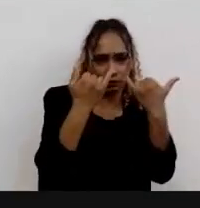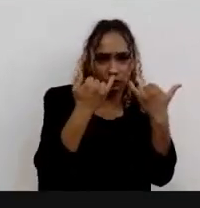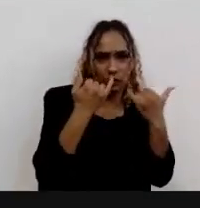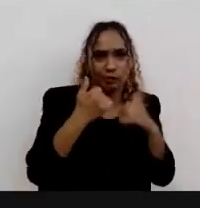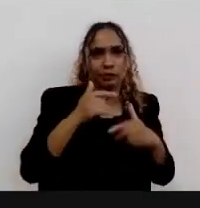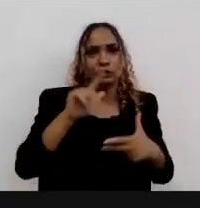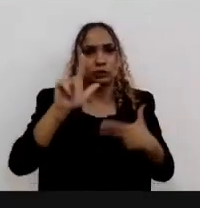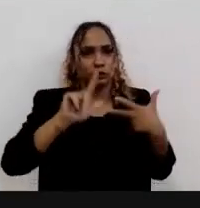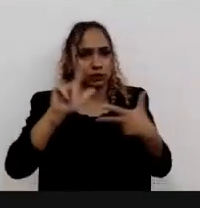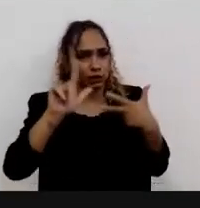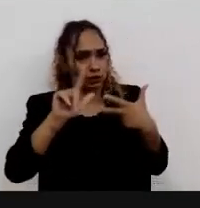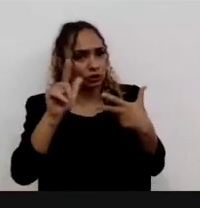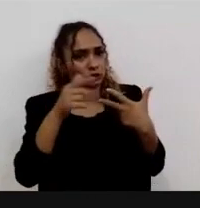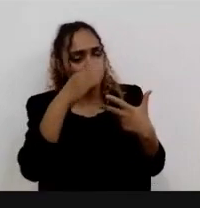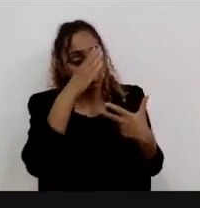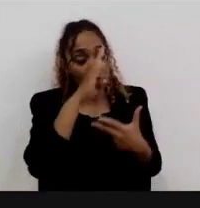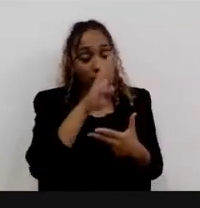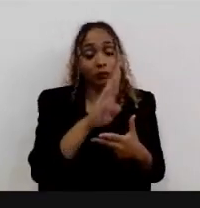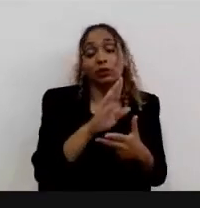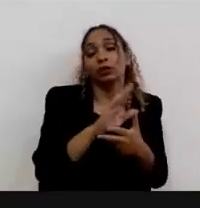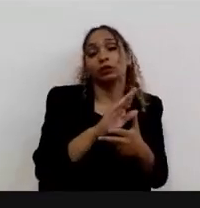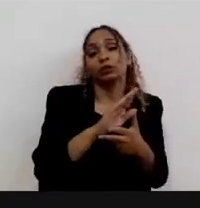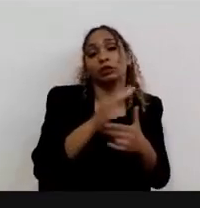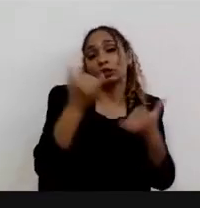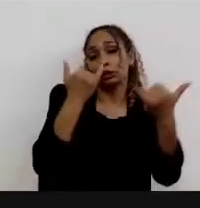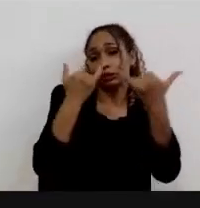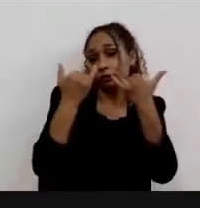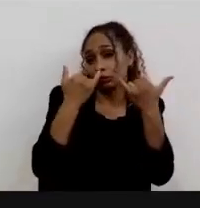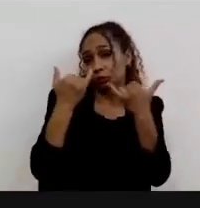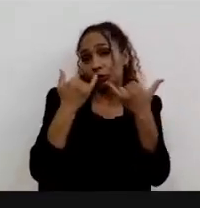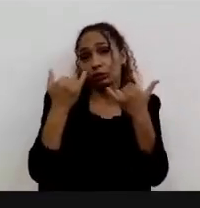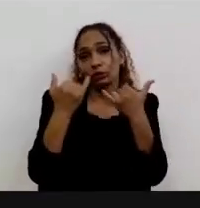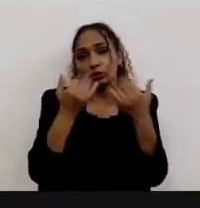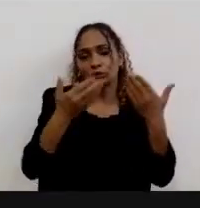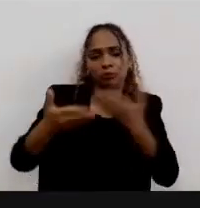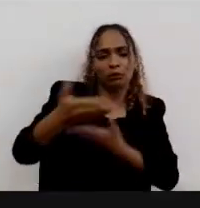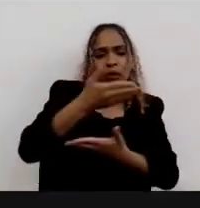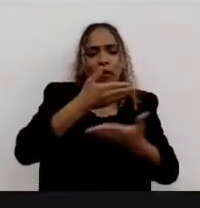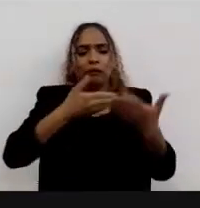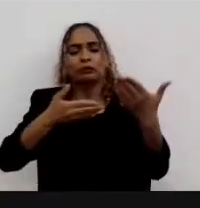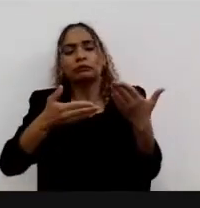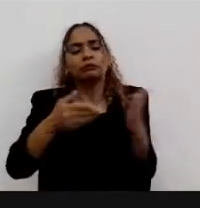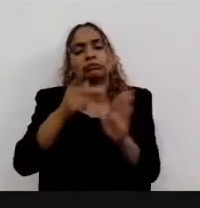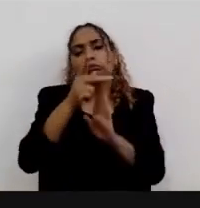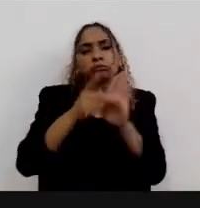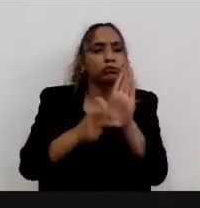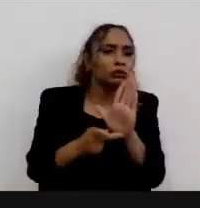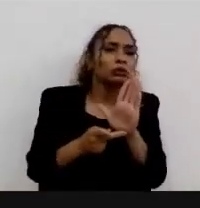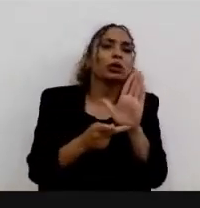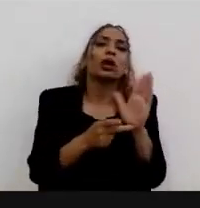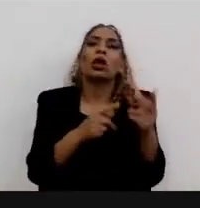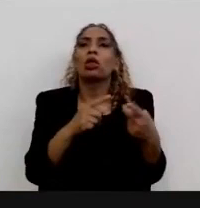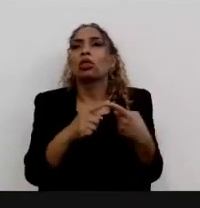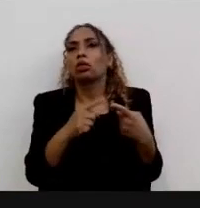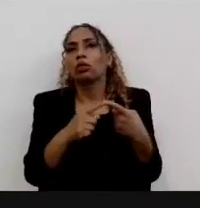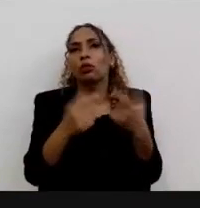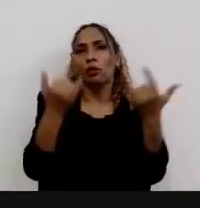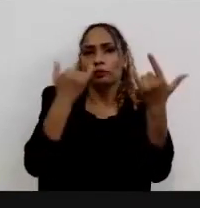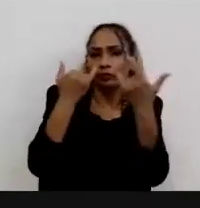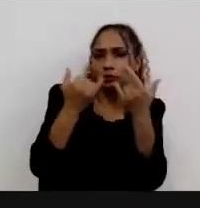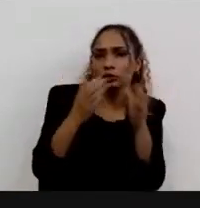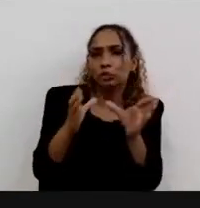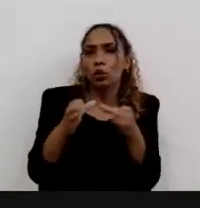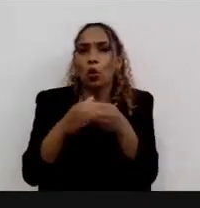informações legislativas, principalmente as informações de tramitação de projetos, as informações